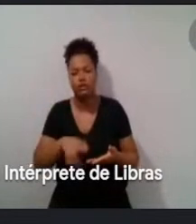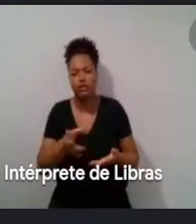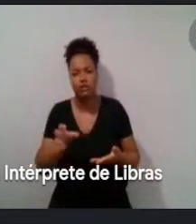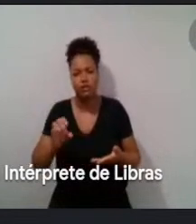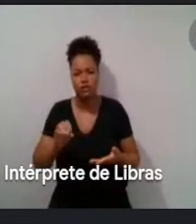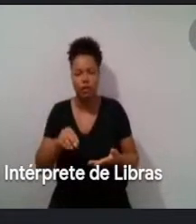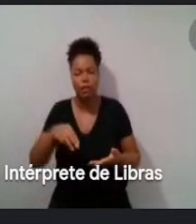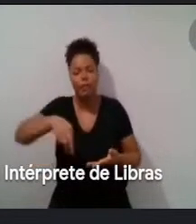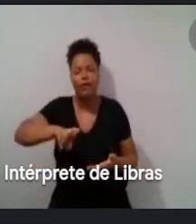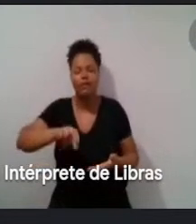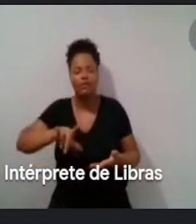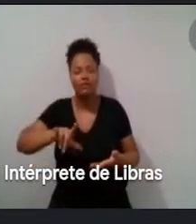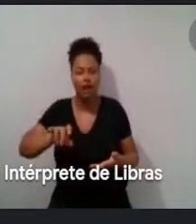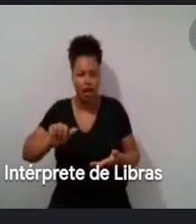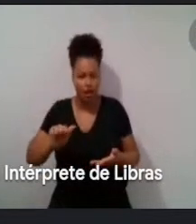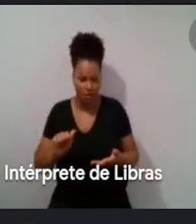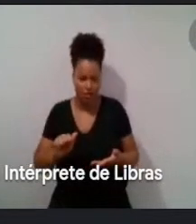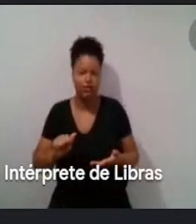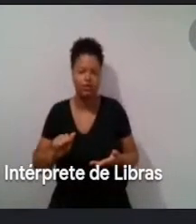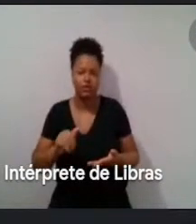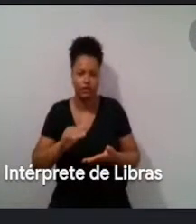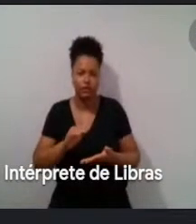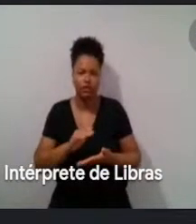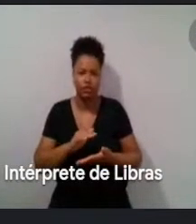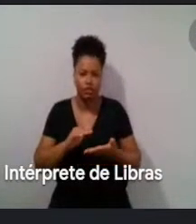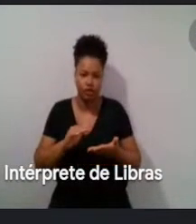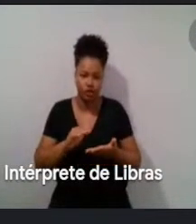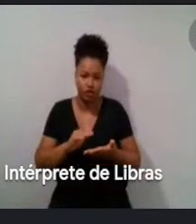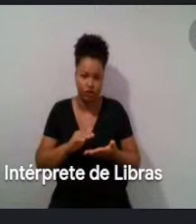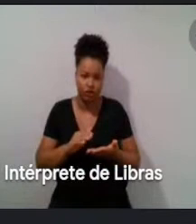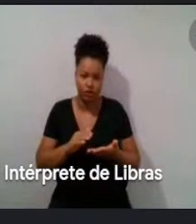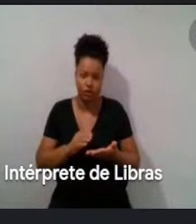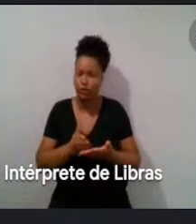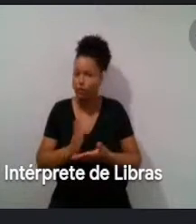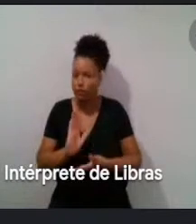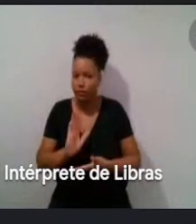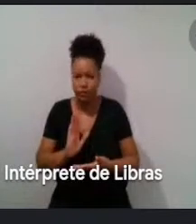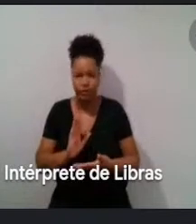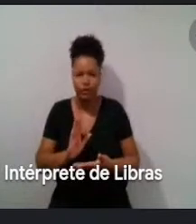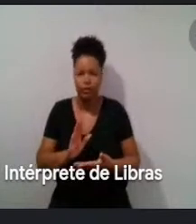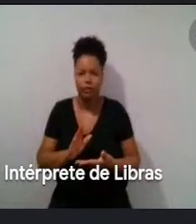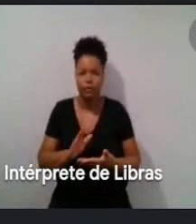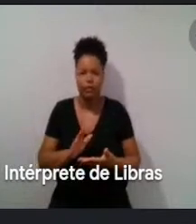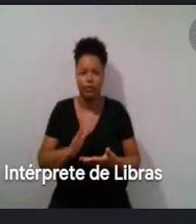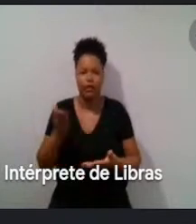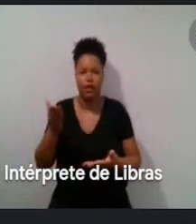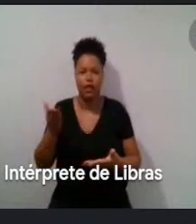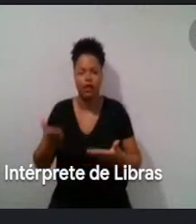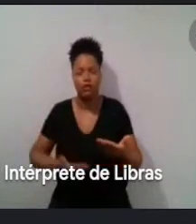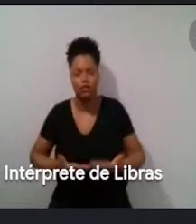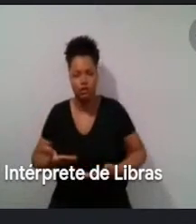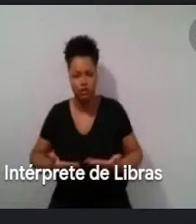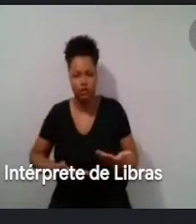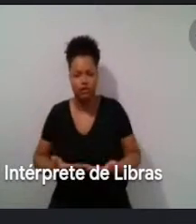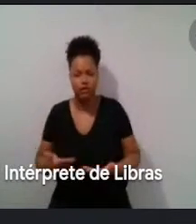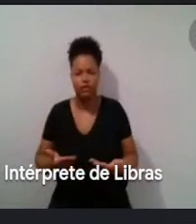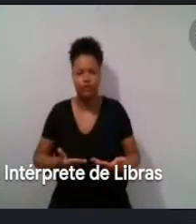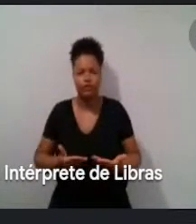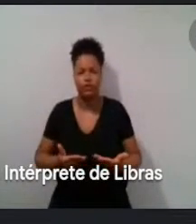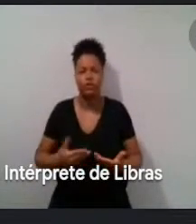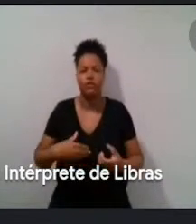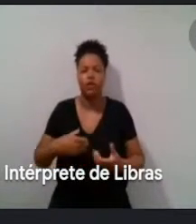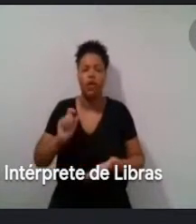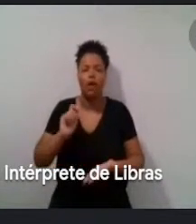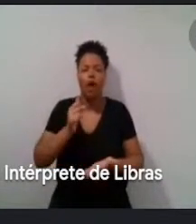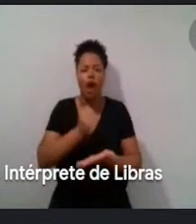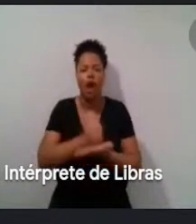da Luz para prestar serviço junto ao cartório da 13ª Zona Eleitoral, com sede em